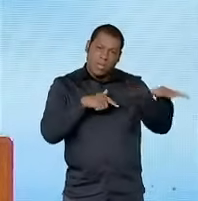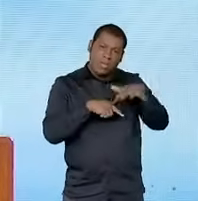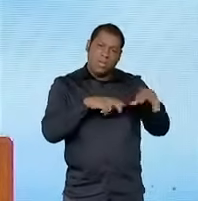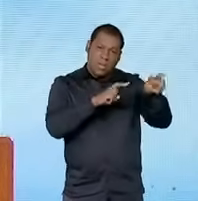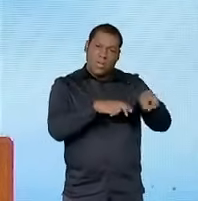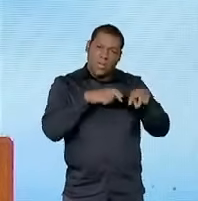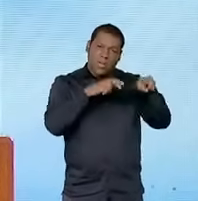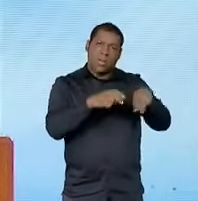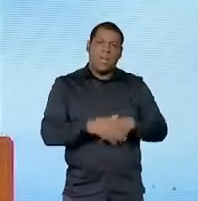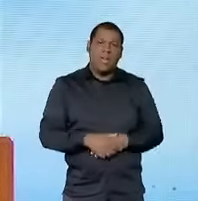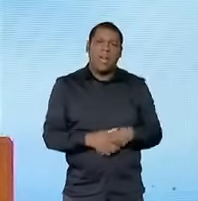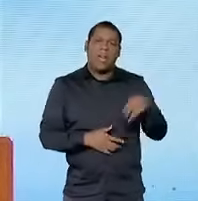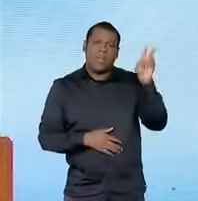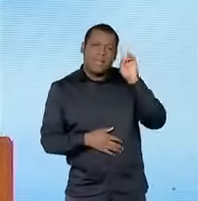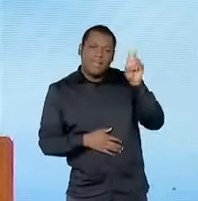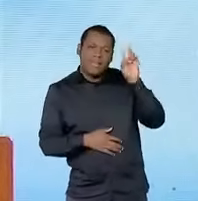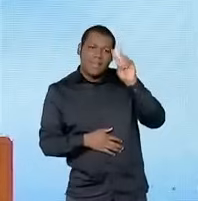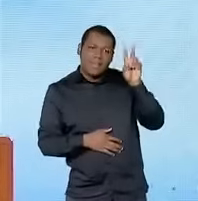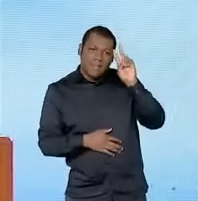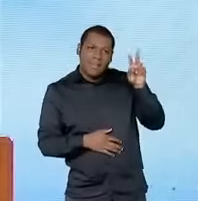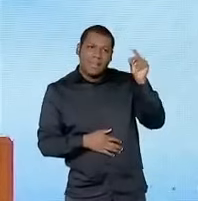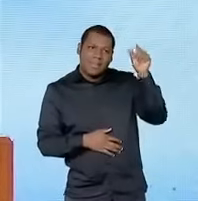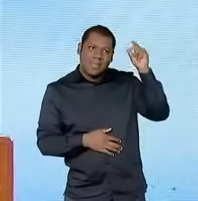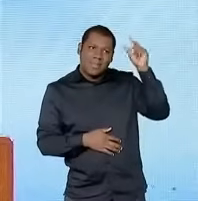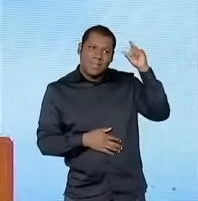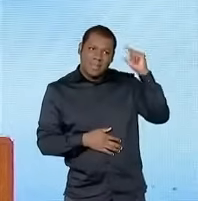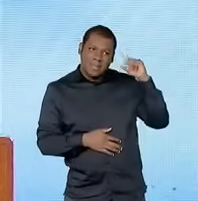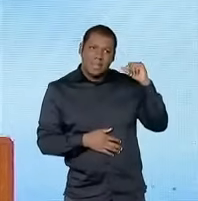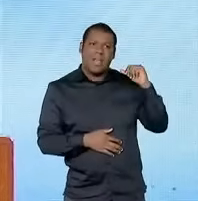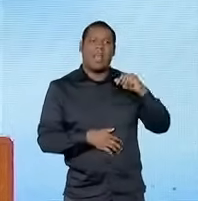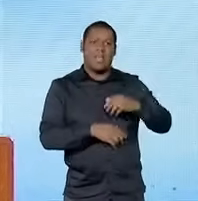criamos memórias, cultivamos valores e